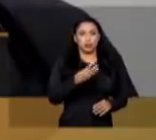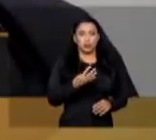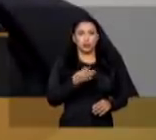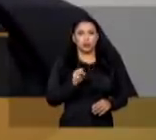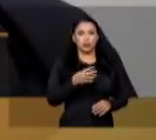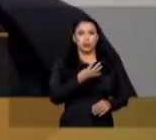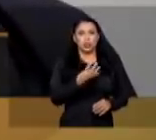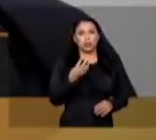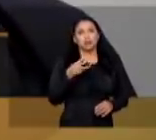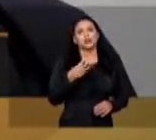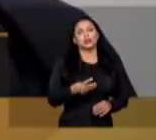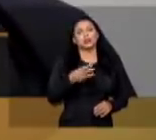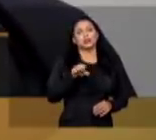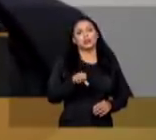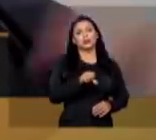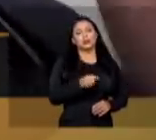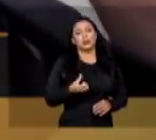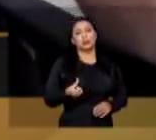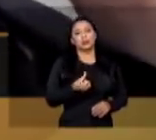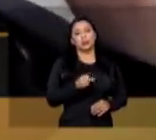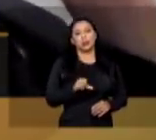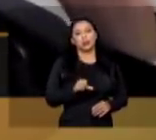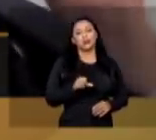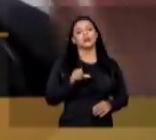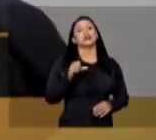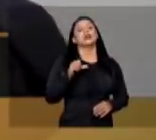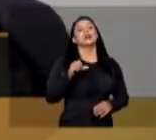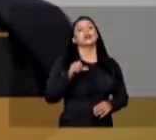45.948, 43.969 e